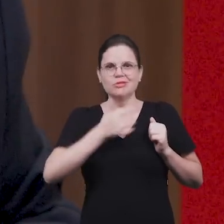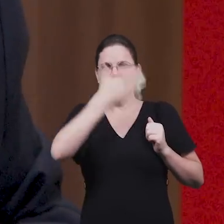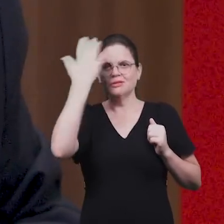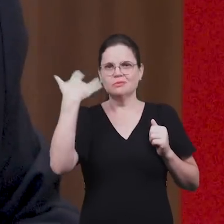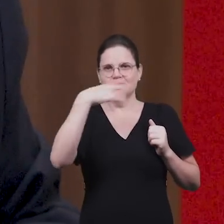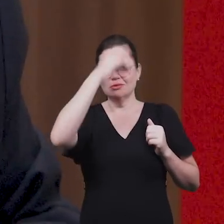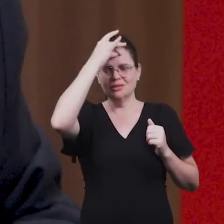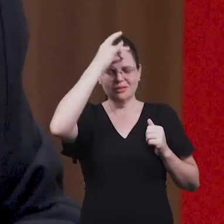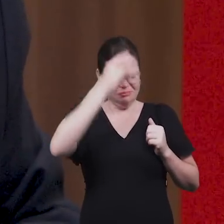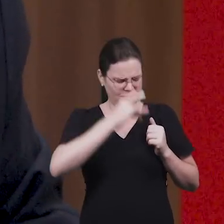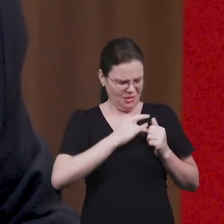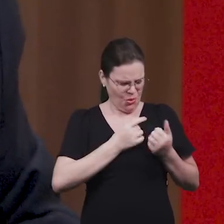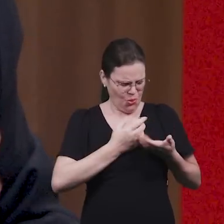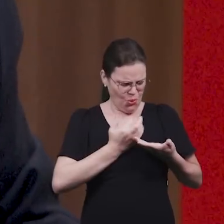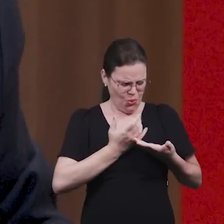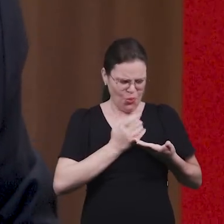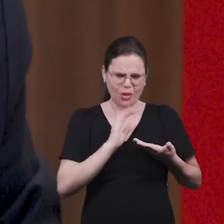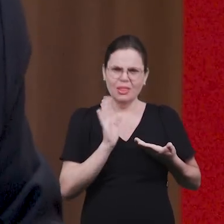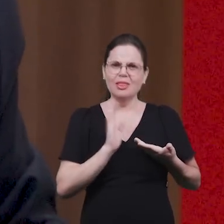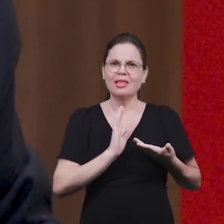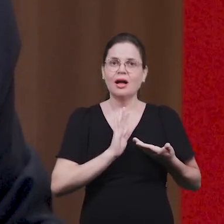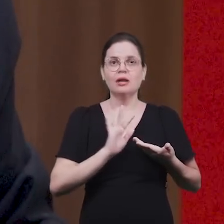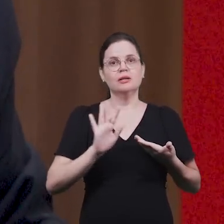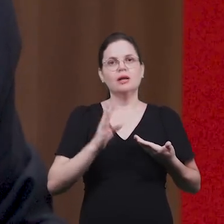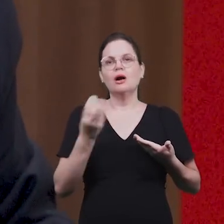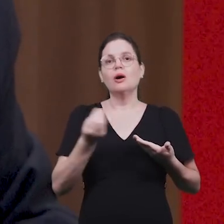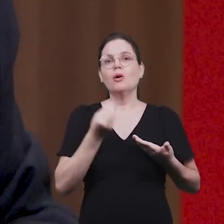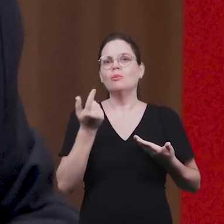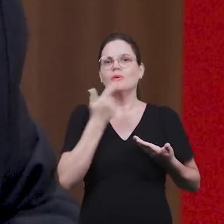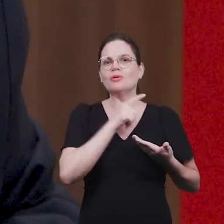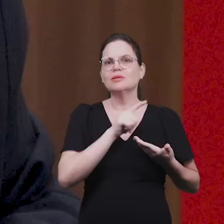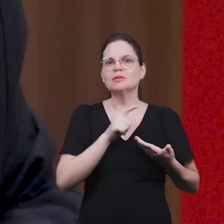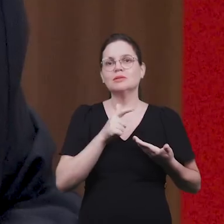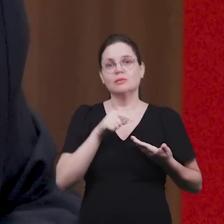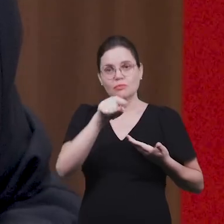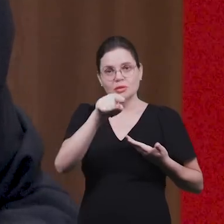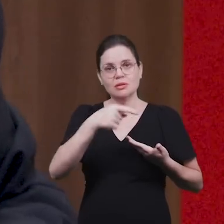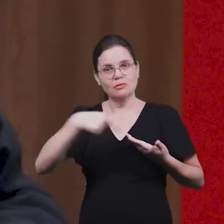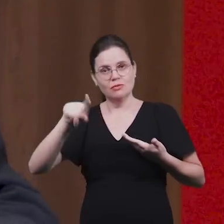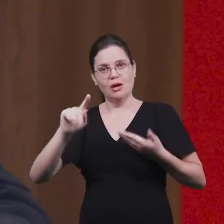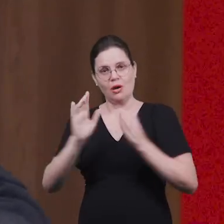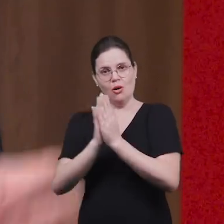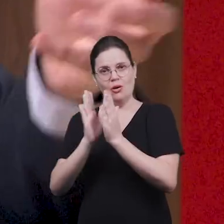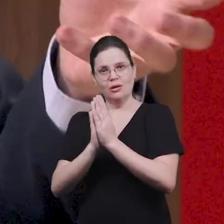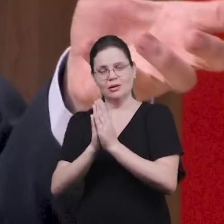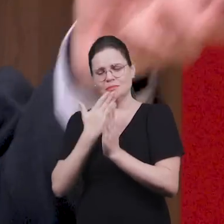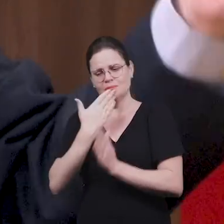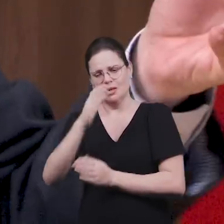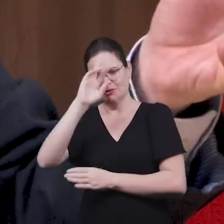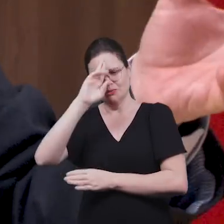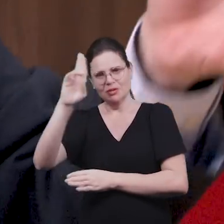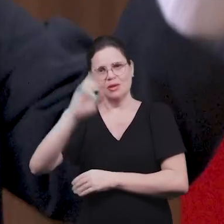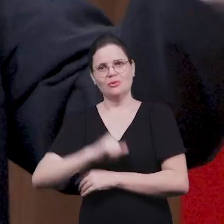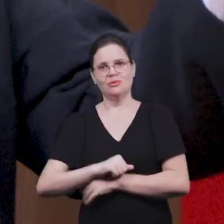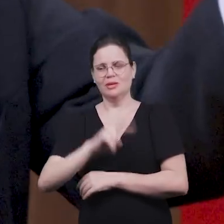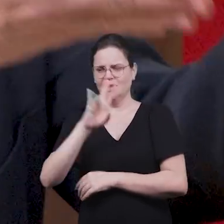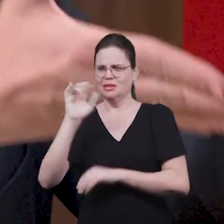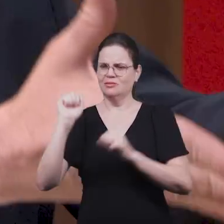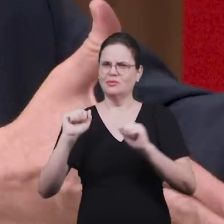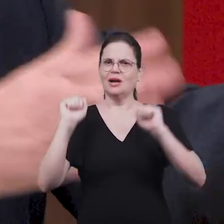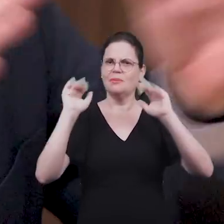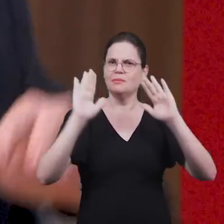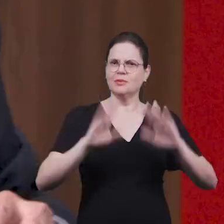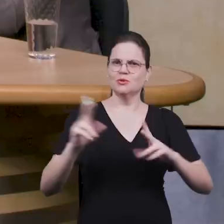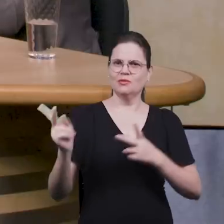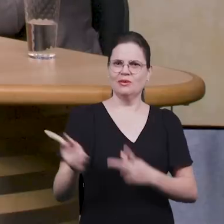tão simples ter essa abundância de volta. Busca o Senhor agora, onde você está. Você vai buscar, clamar, e Ele